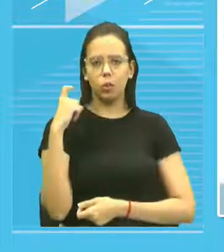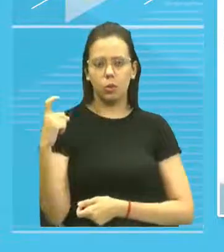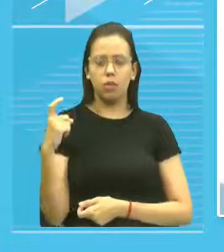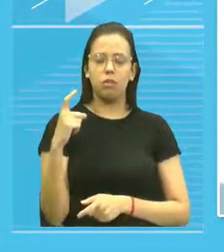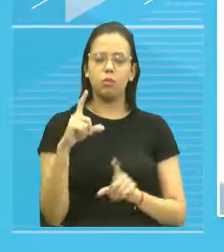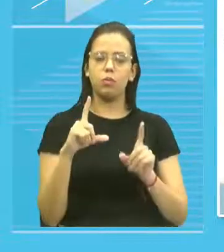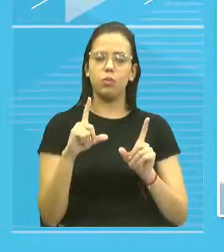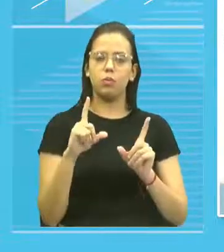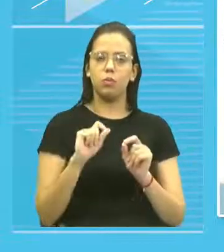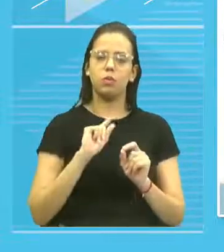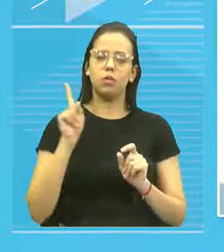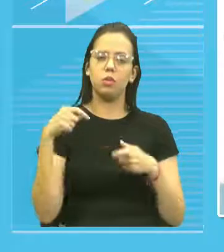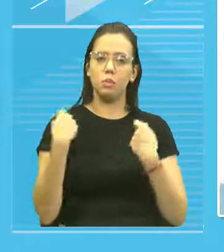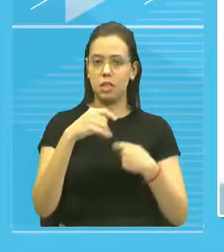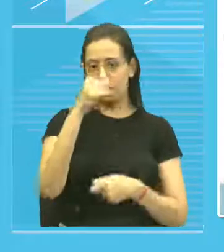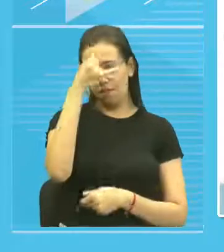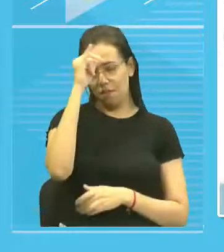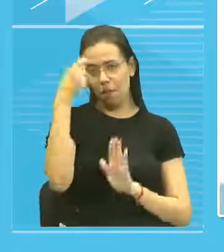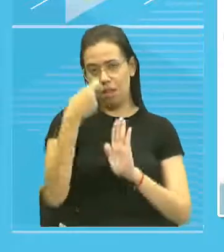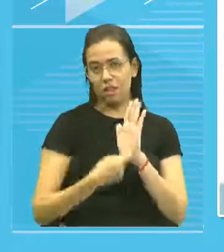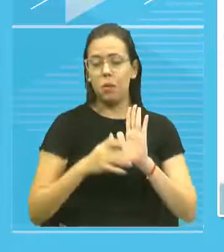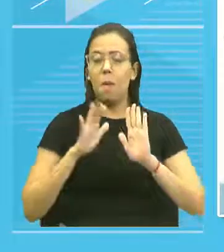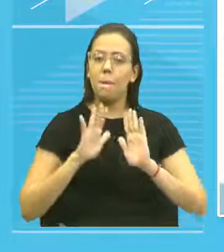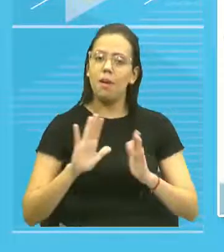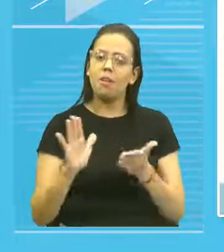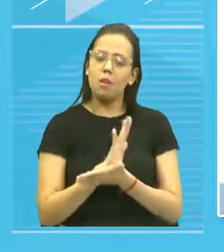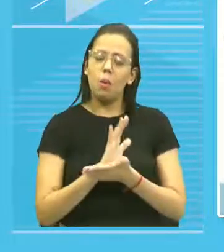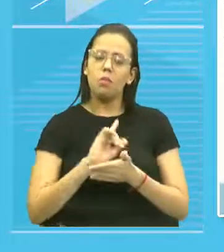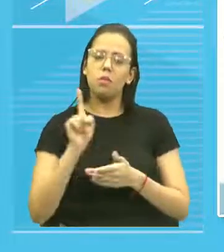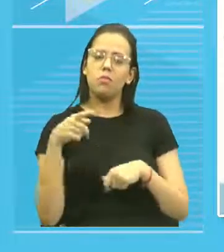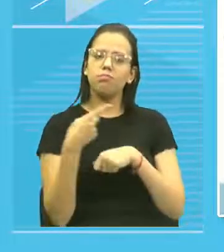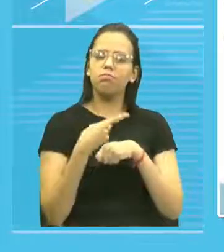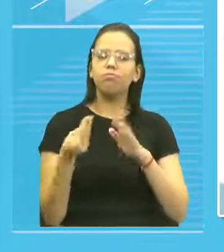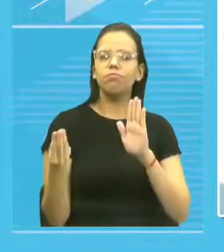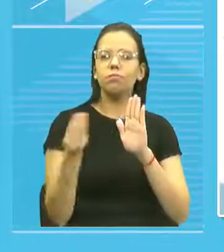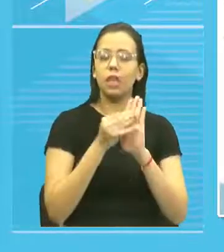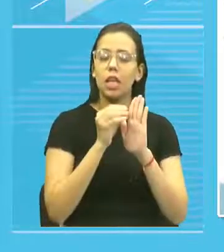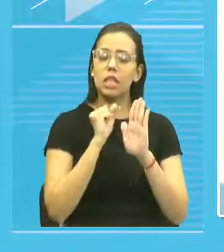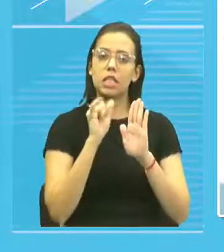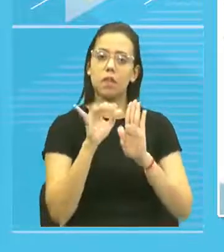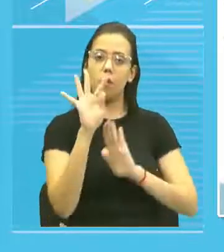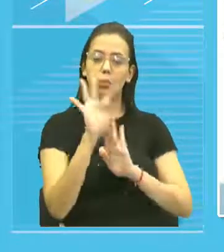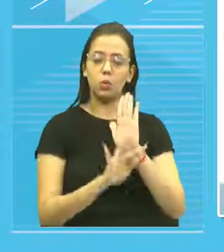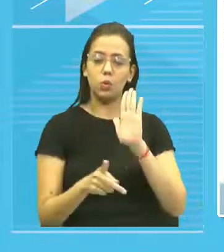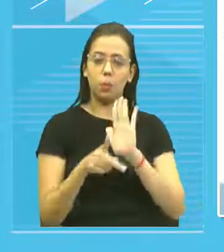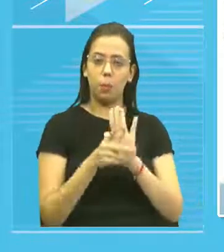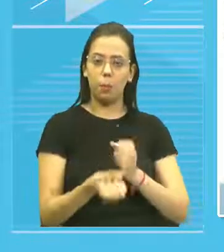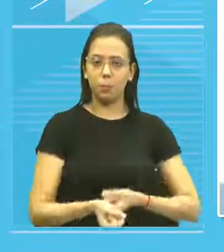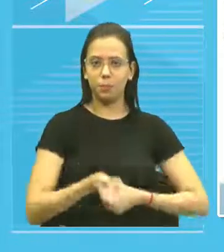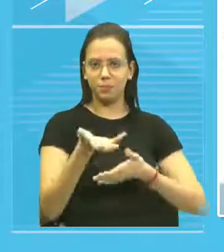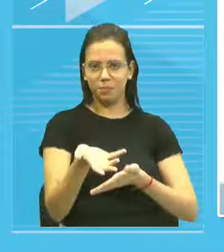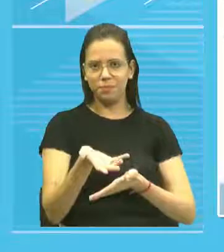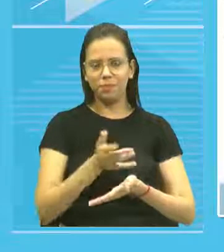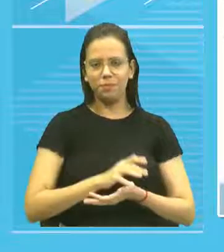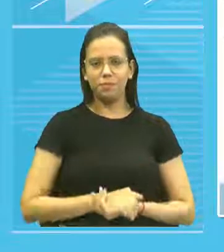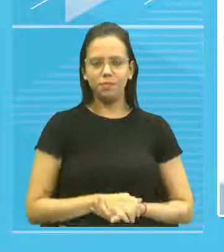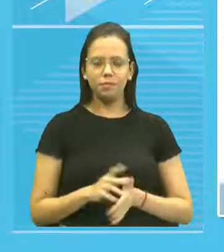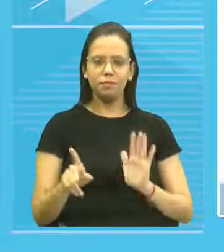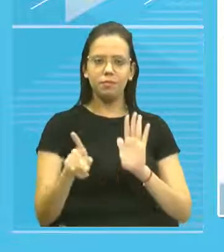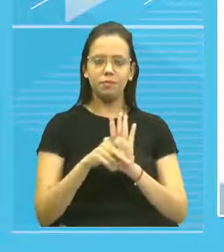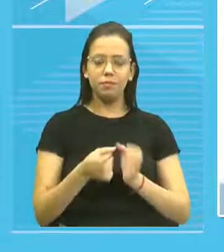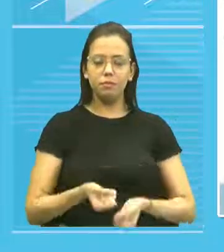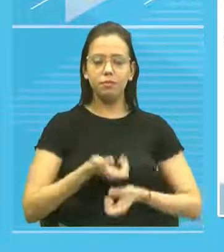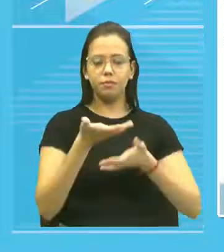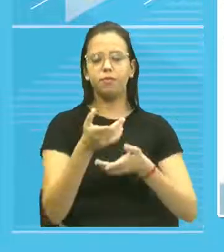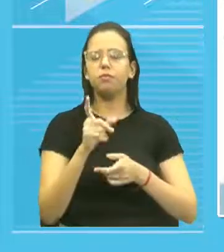que a gente deve evitar na redação e outras que a gente procura colocar se for um texto poético não é um texto